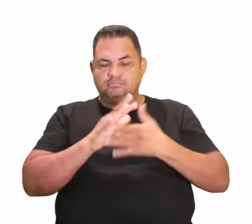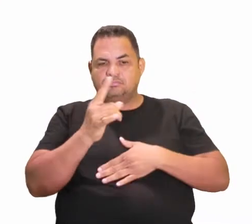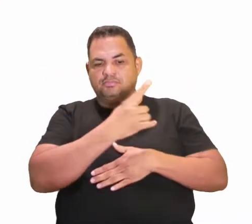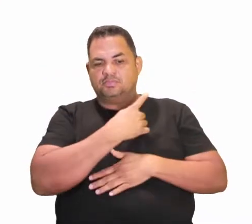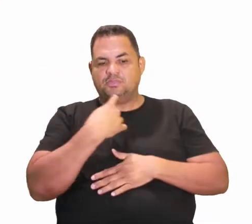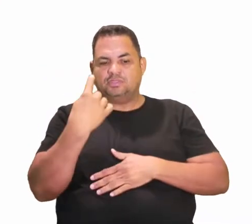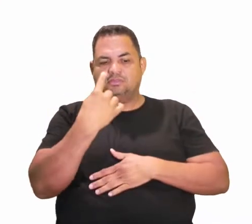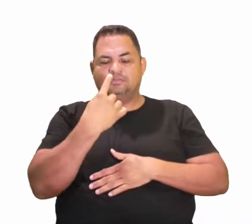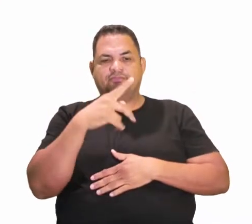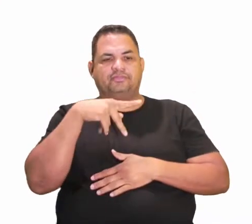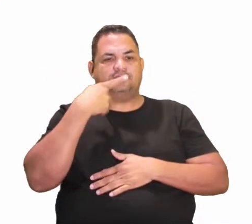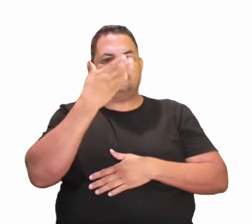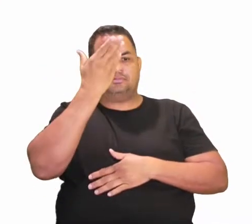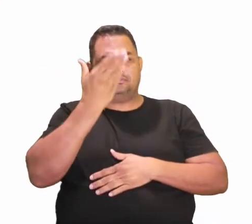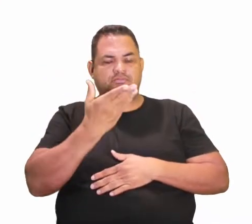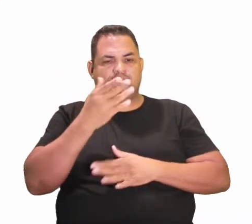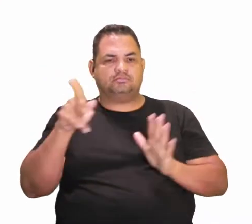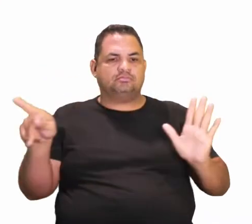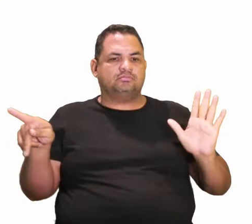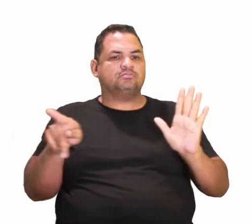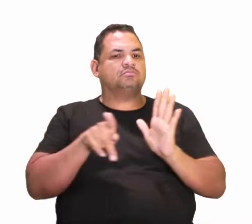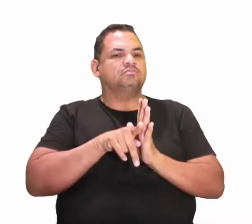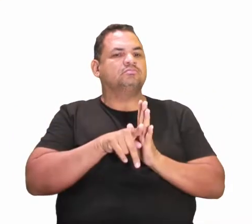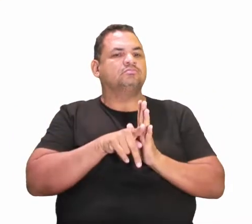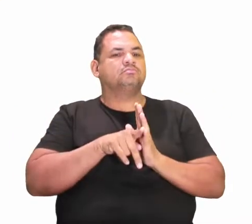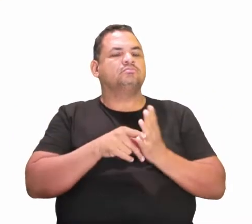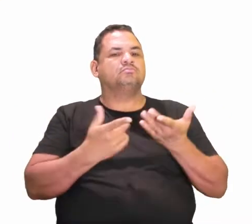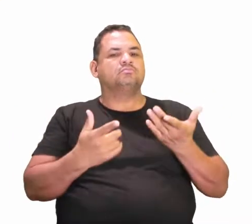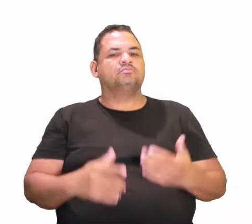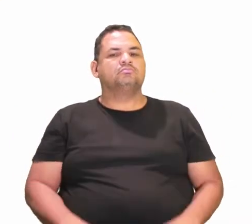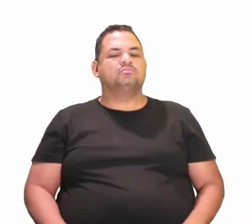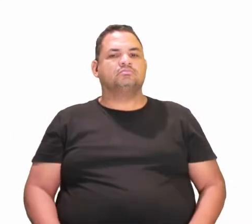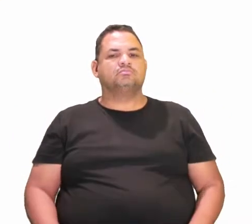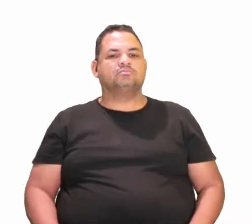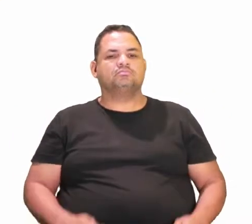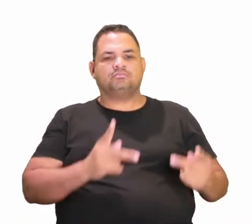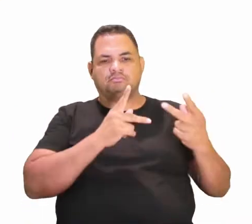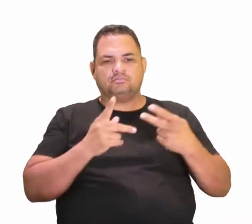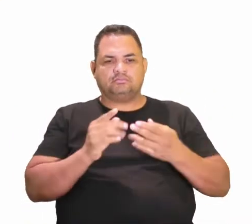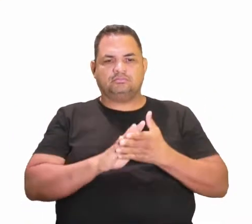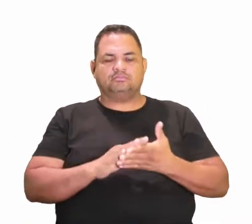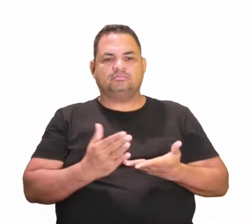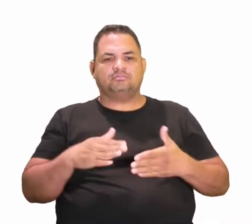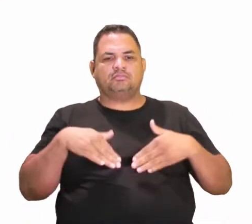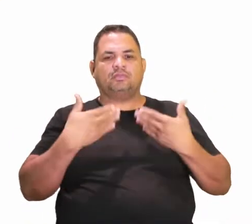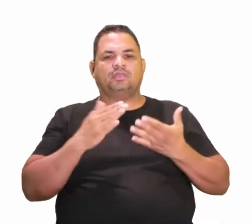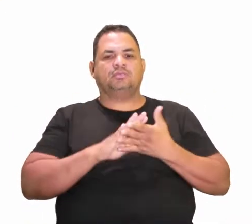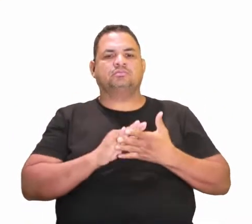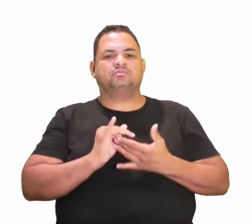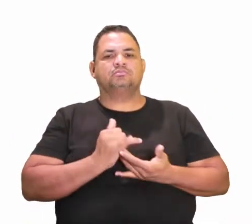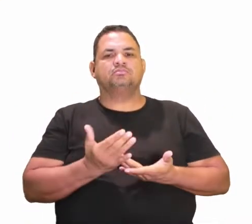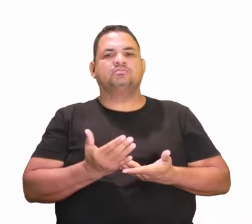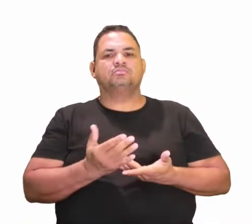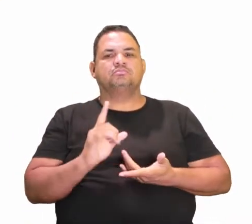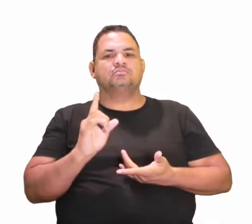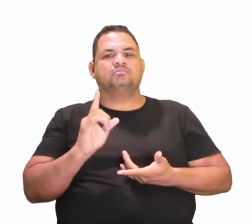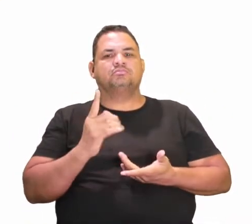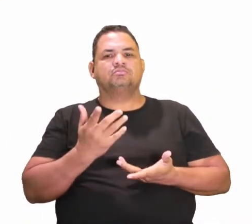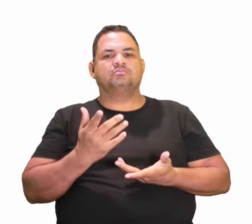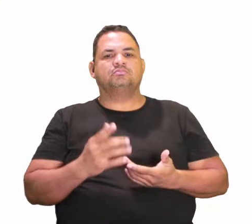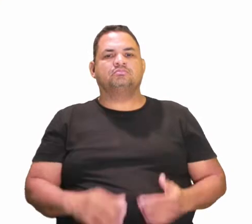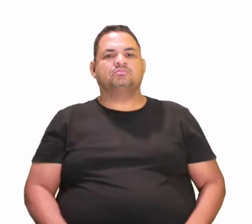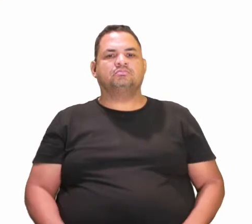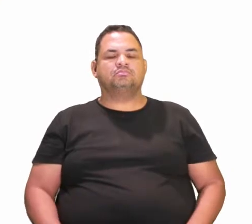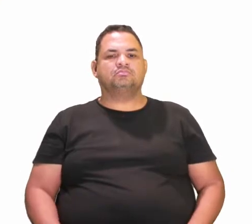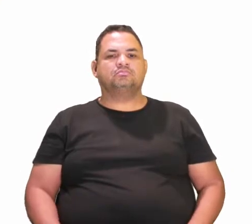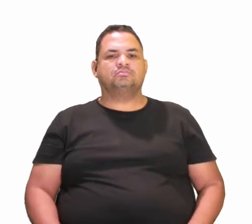falando deste convite em específico aqui apesar de já que na informação tá falando qual informação geralmente não encontramos esse tipo de